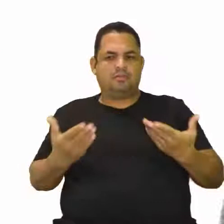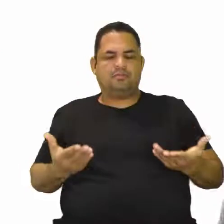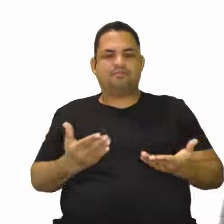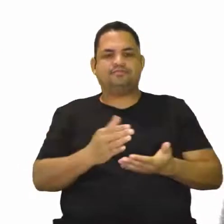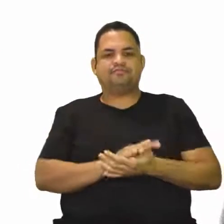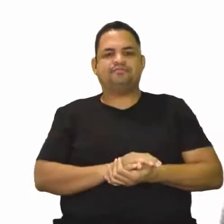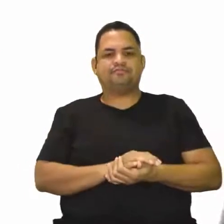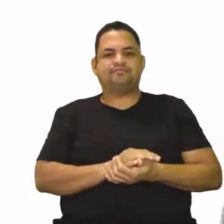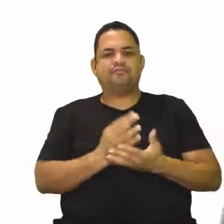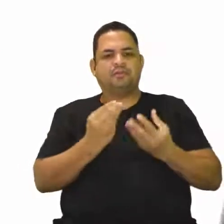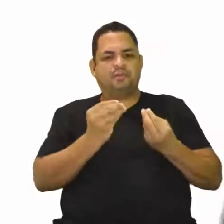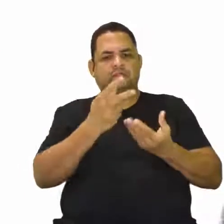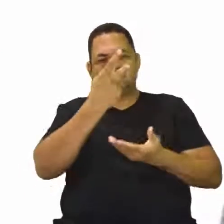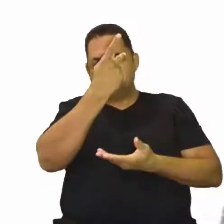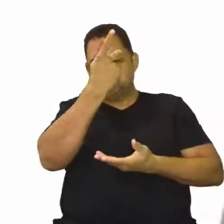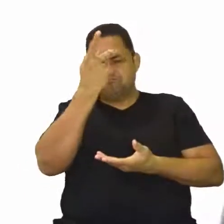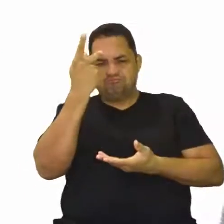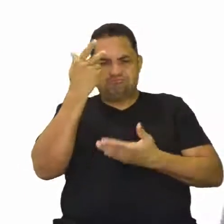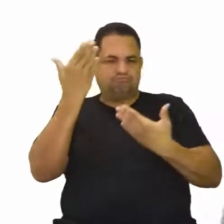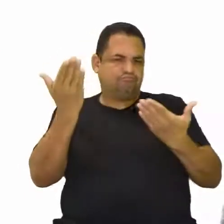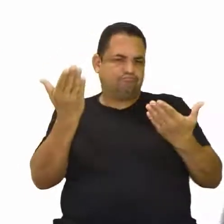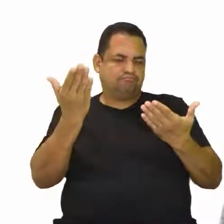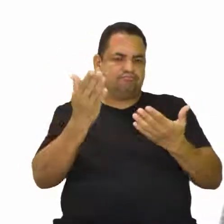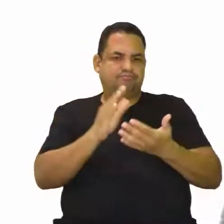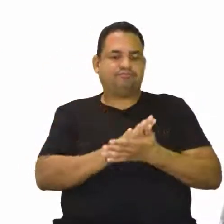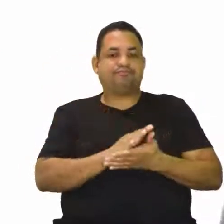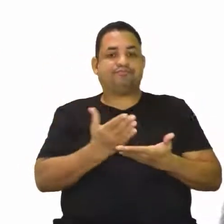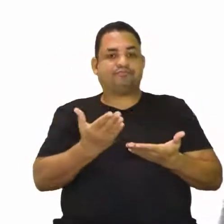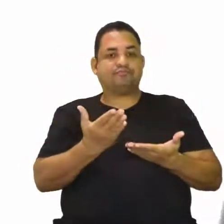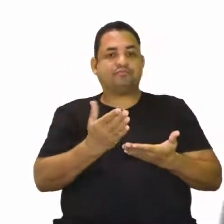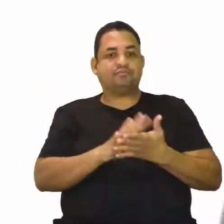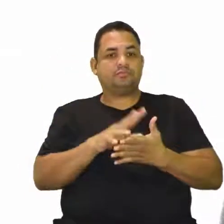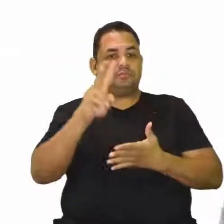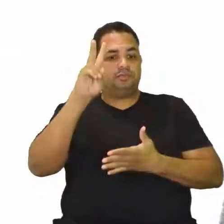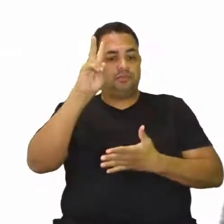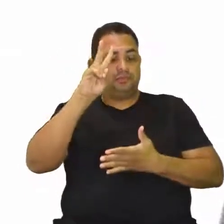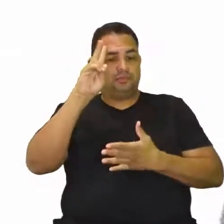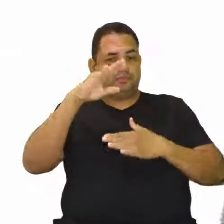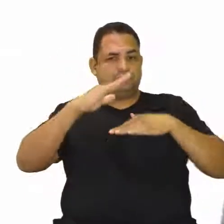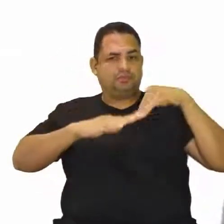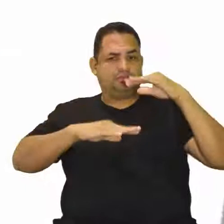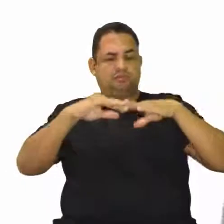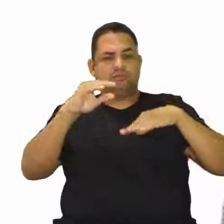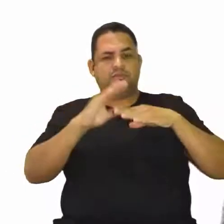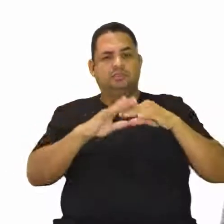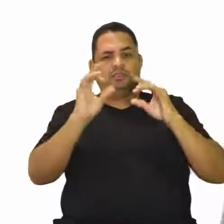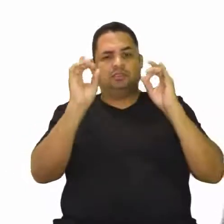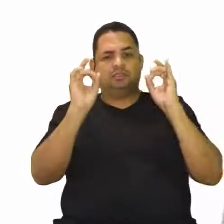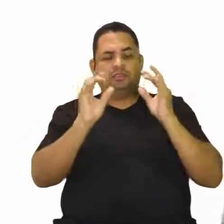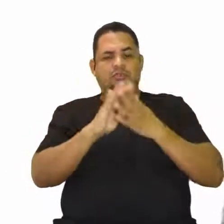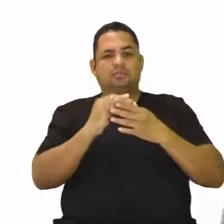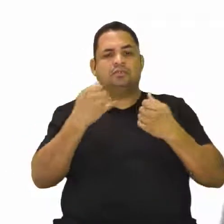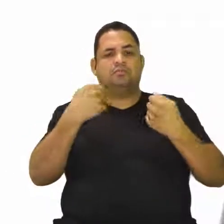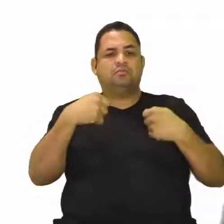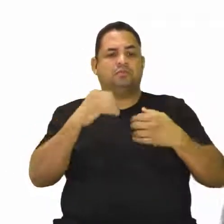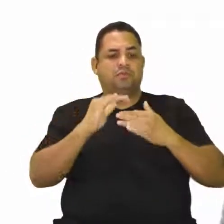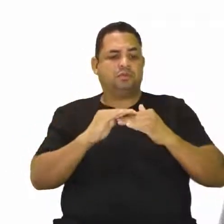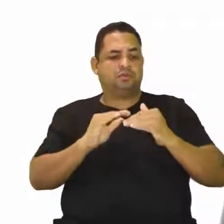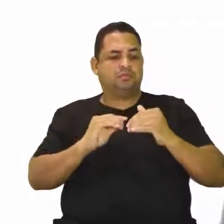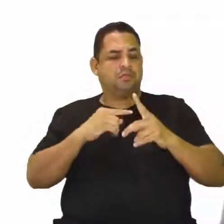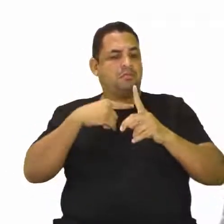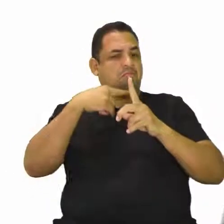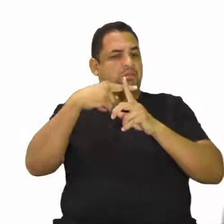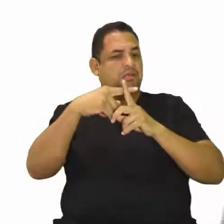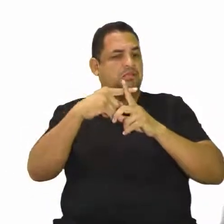a ponta gente é isso de acordo o historiador um detalhe pode ser mais